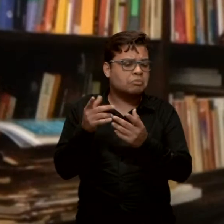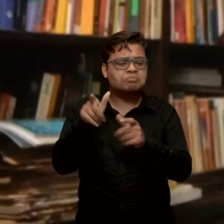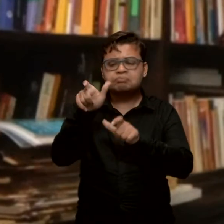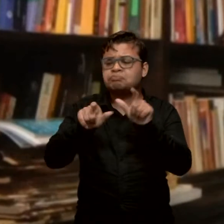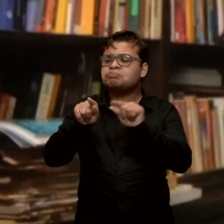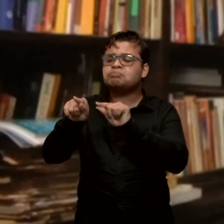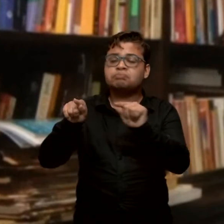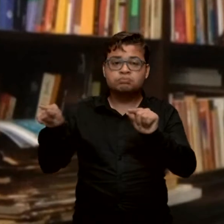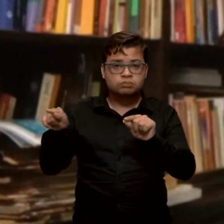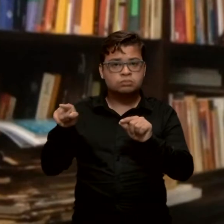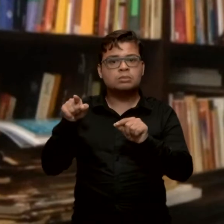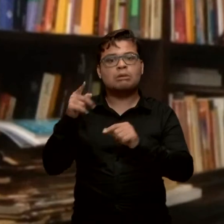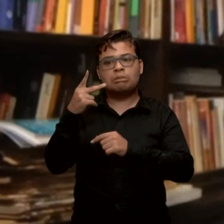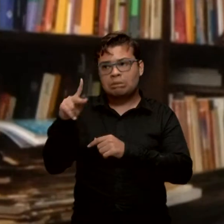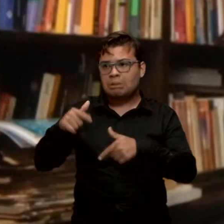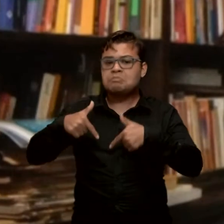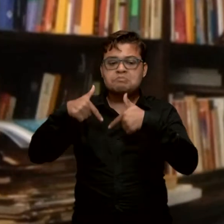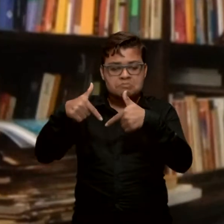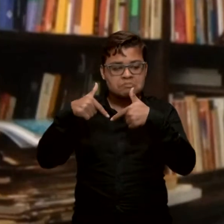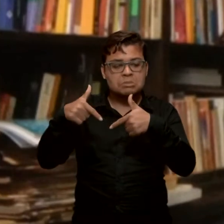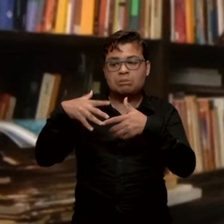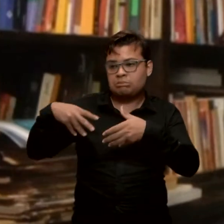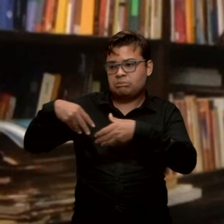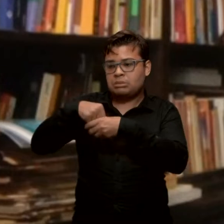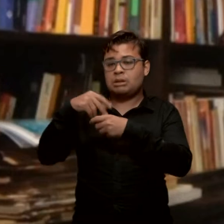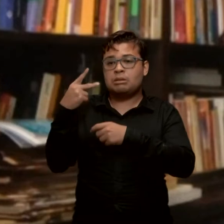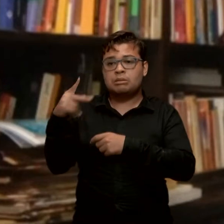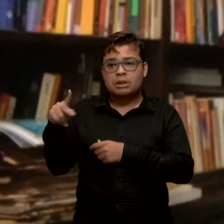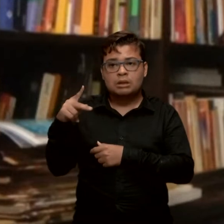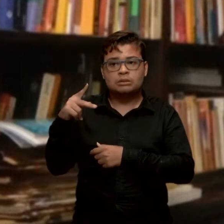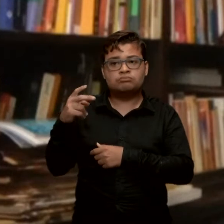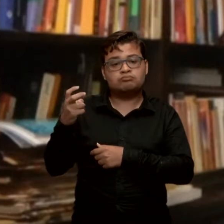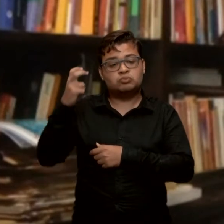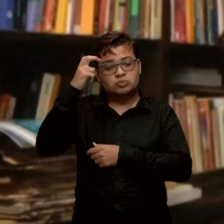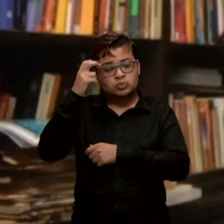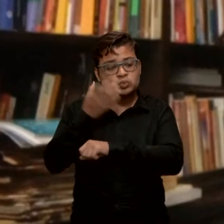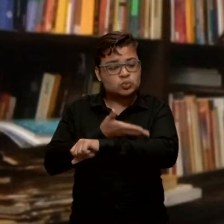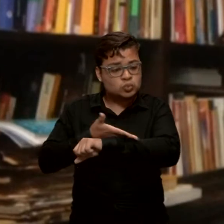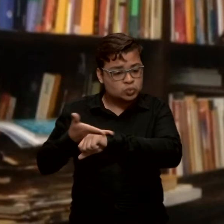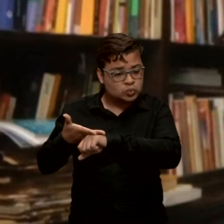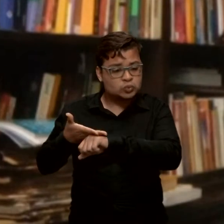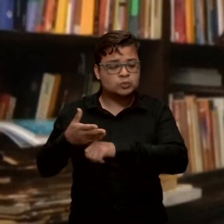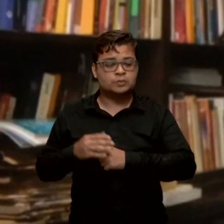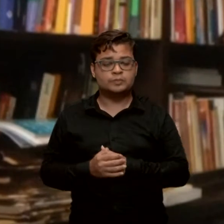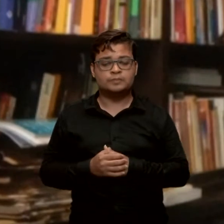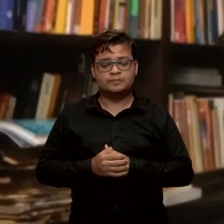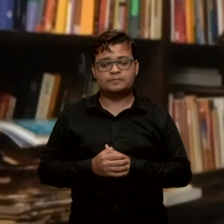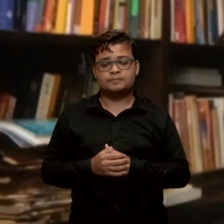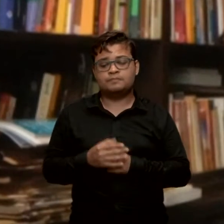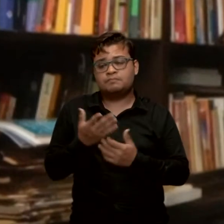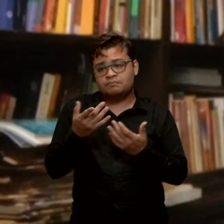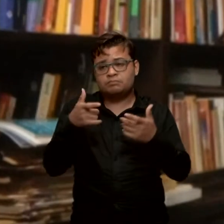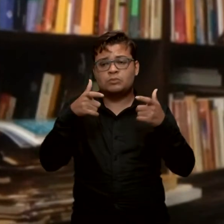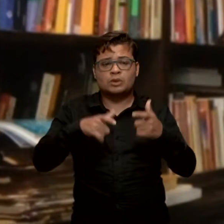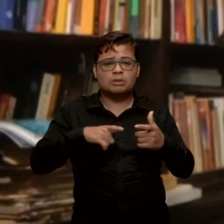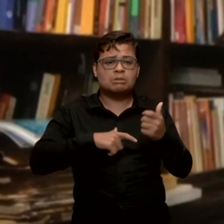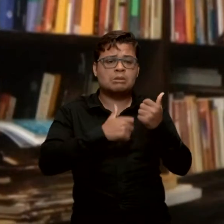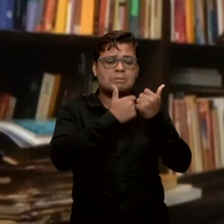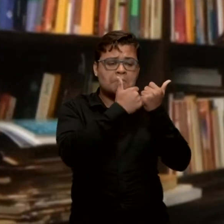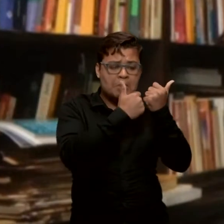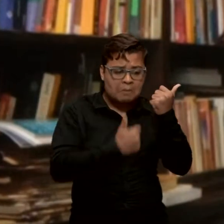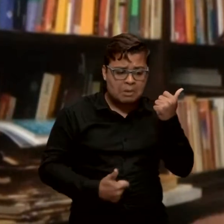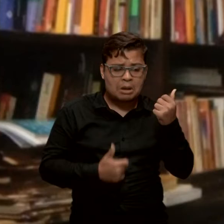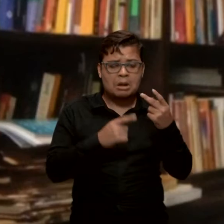é um país assim estruturado numa hierarquia de uma sociedade extremamente desigual,